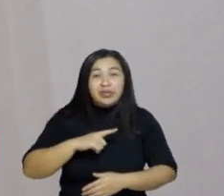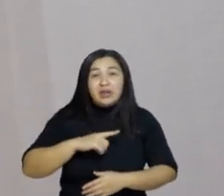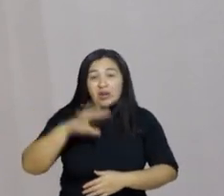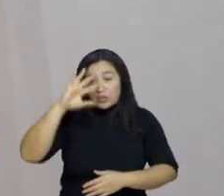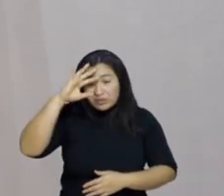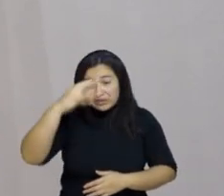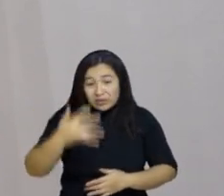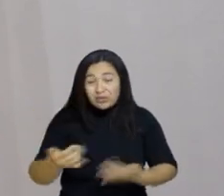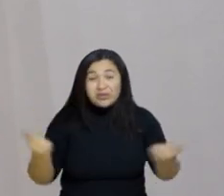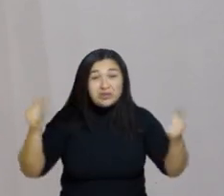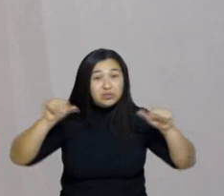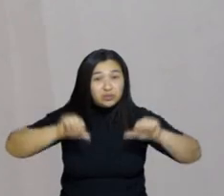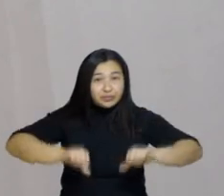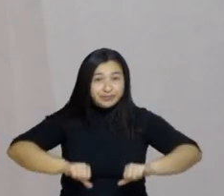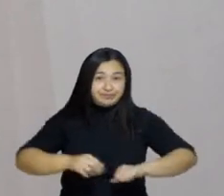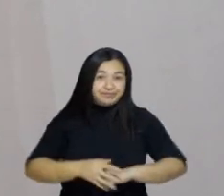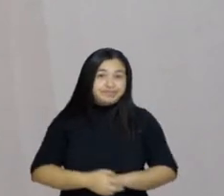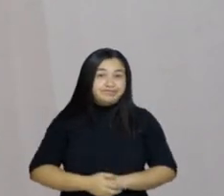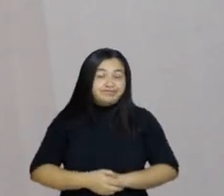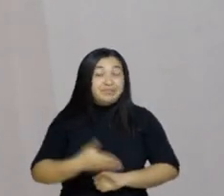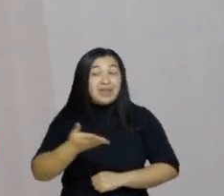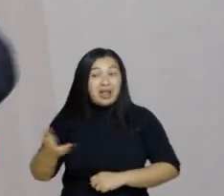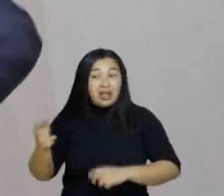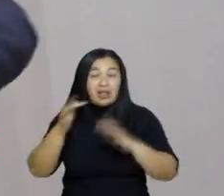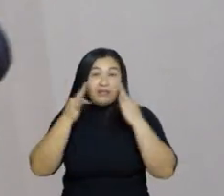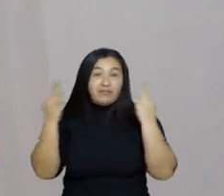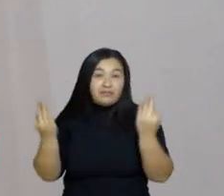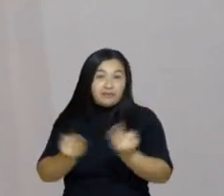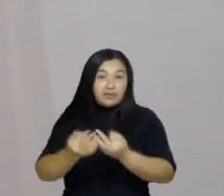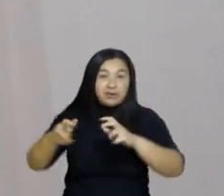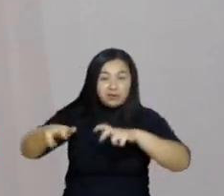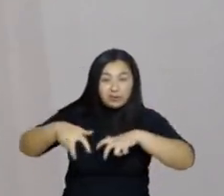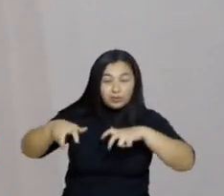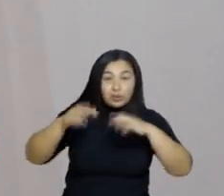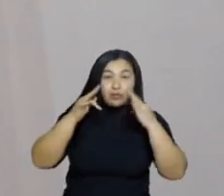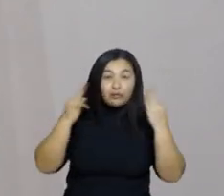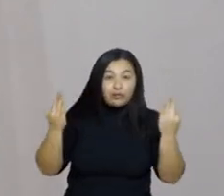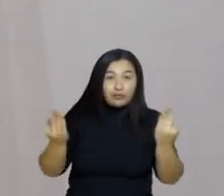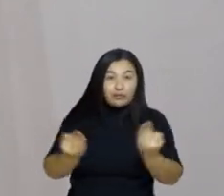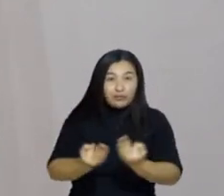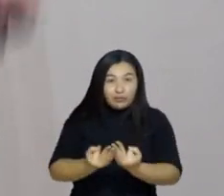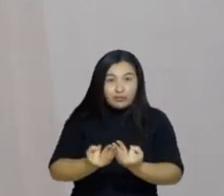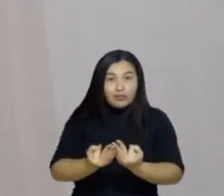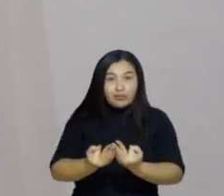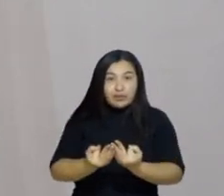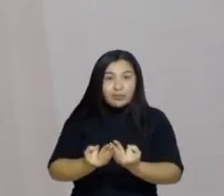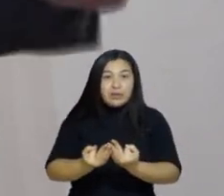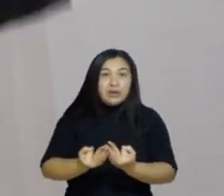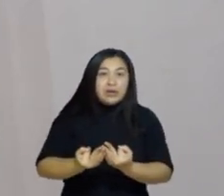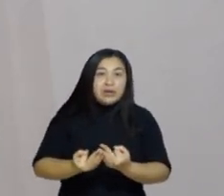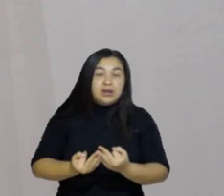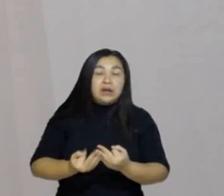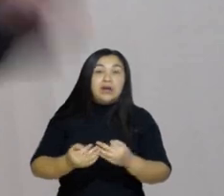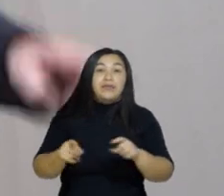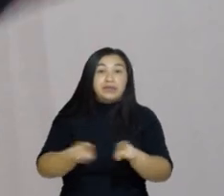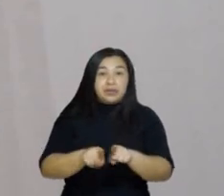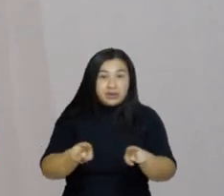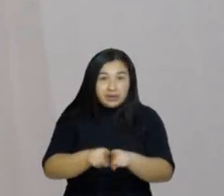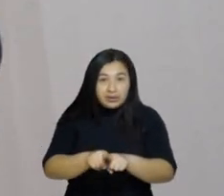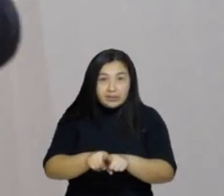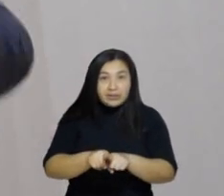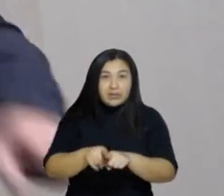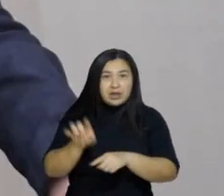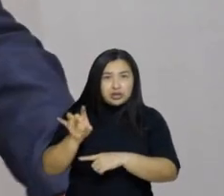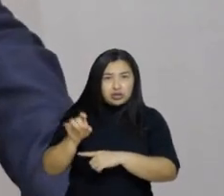consequências que afetam as famílias da nossa agricultura familiar, como consequência, afetam também